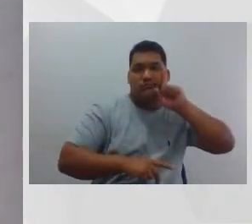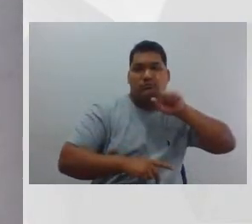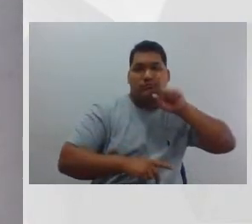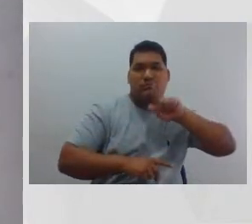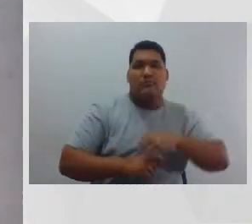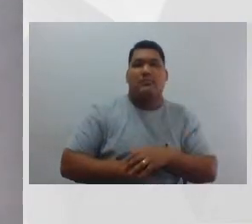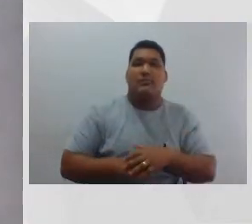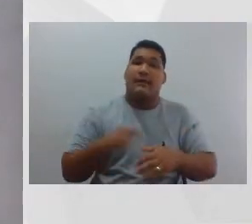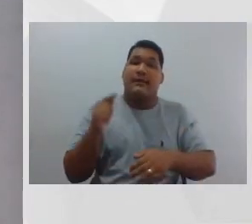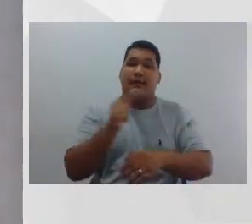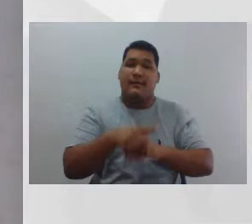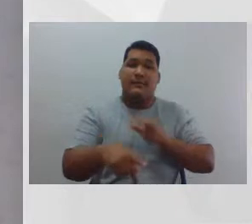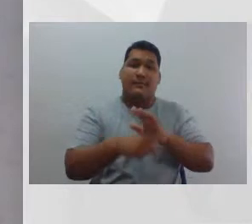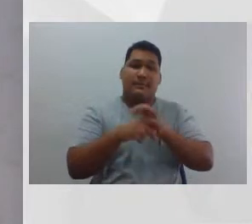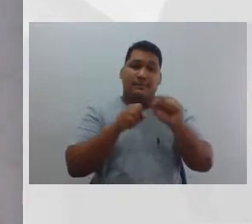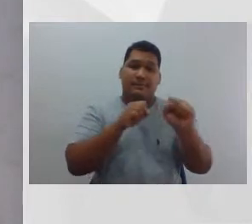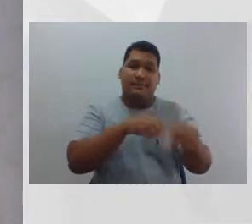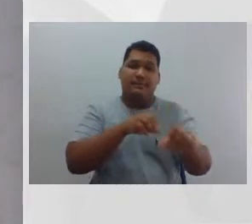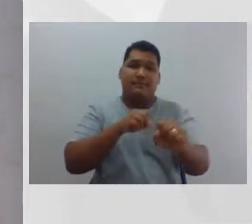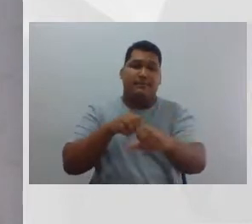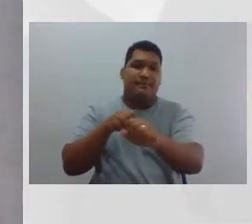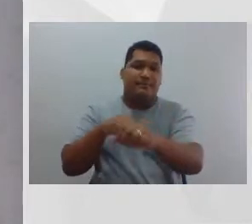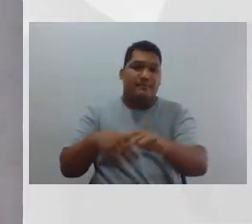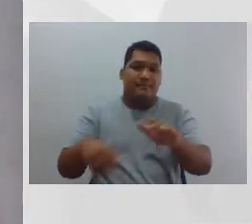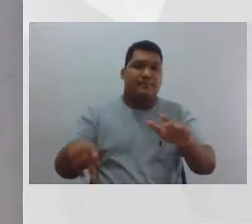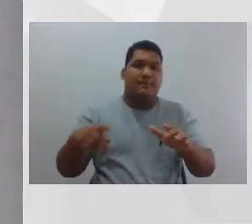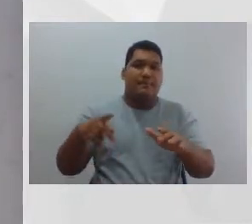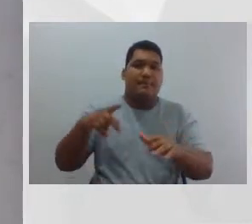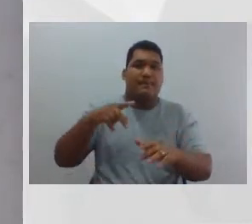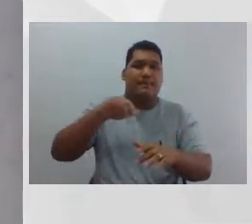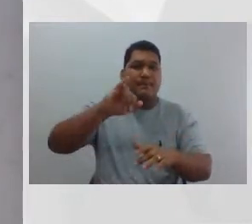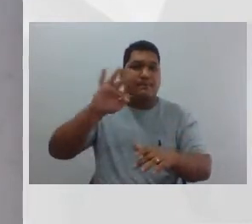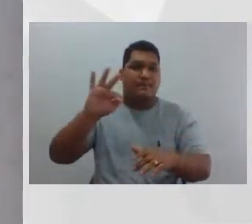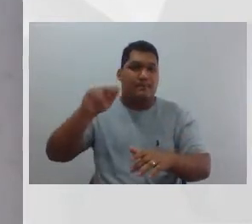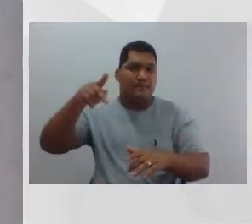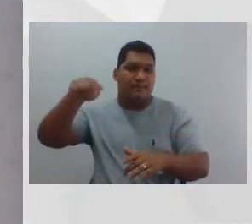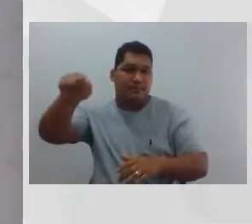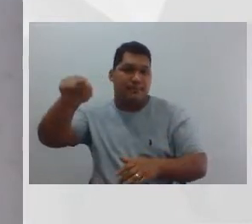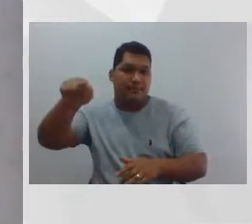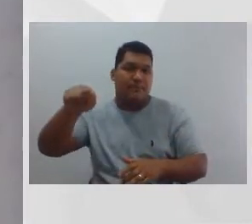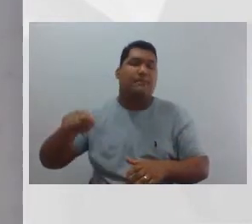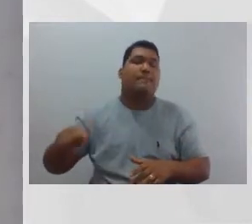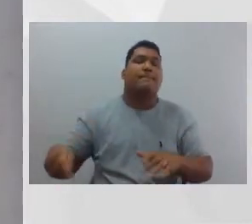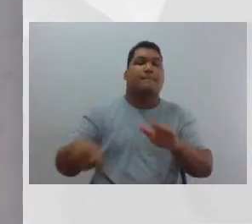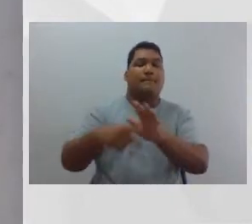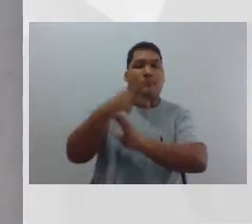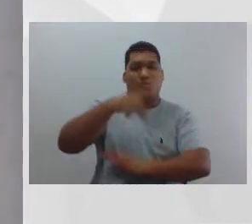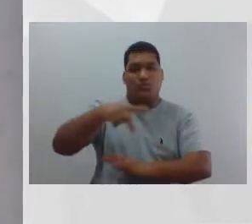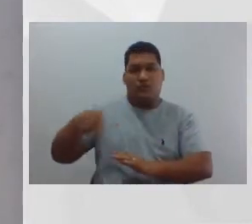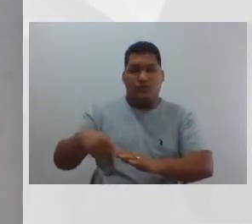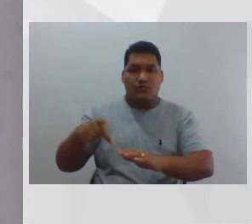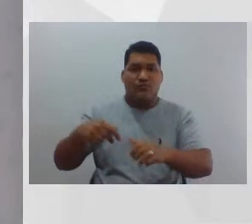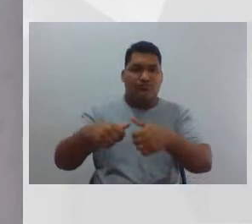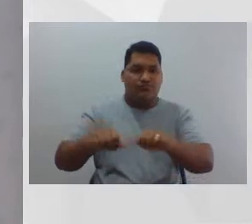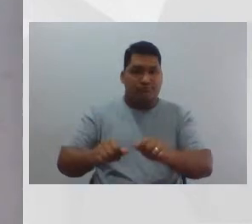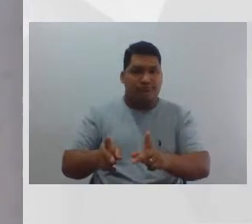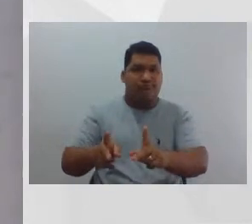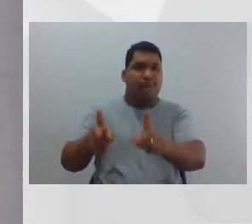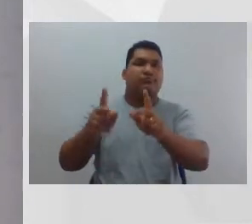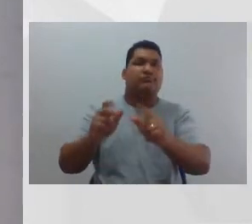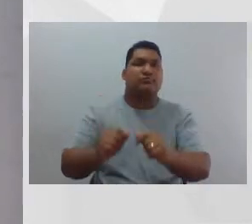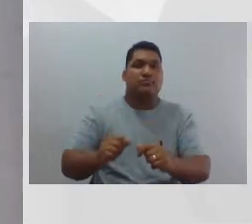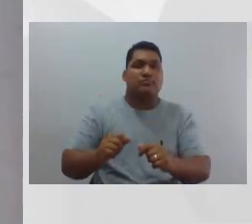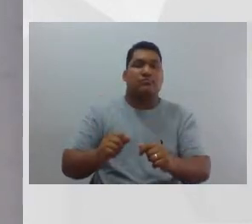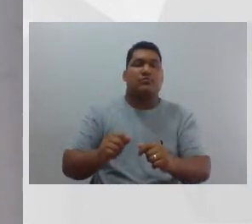é docente da Universidade Federal do Pará, sendo professor permanente do programa de pós-graduação em Engenharia